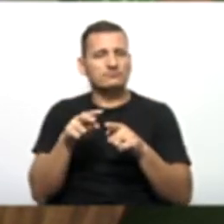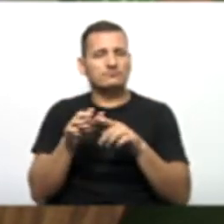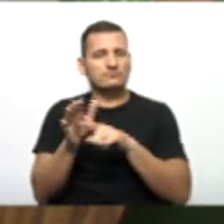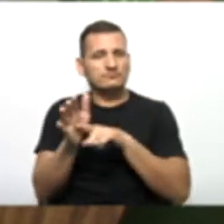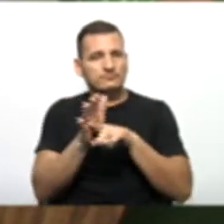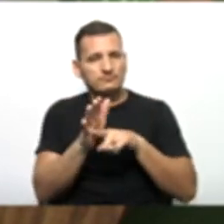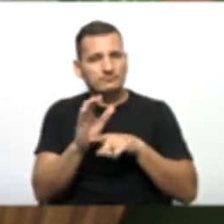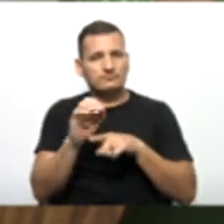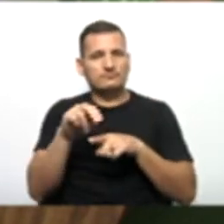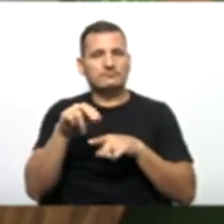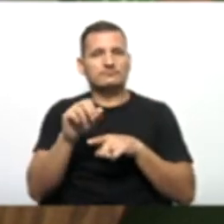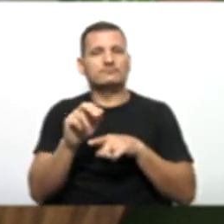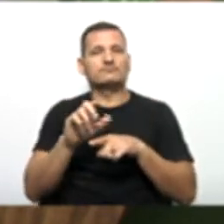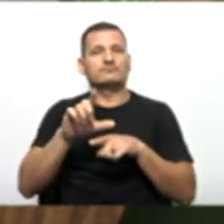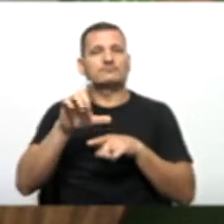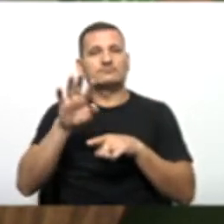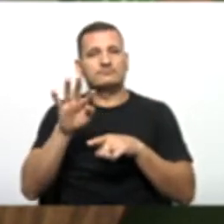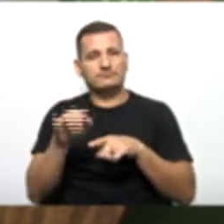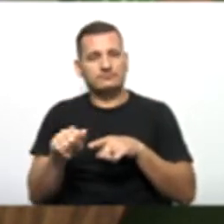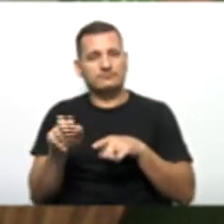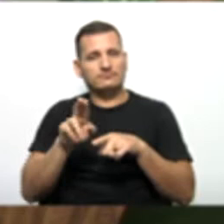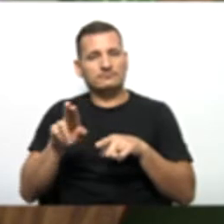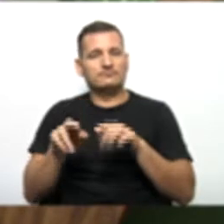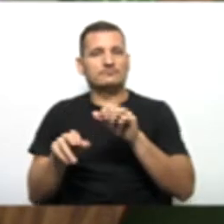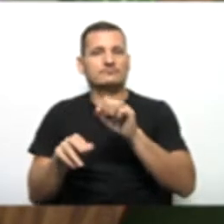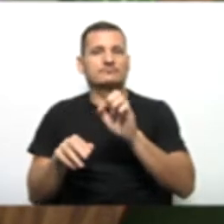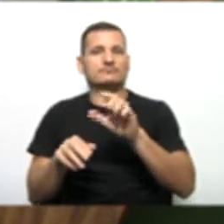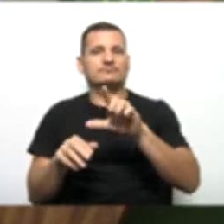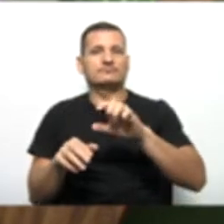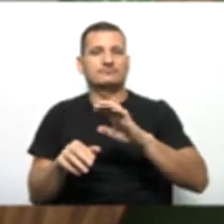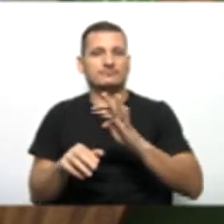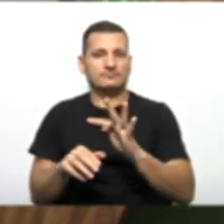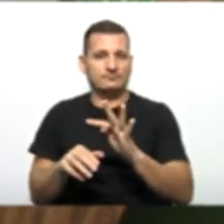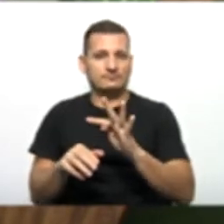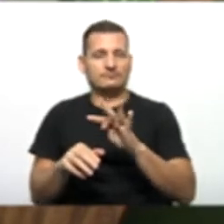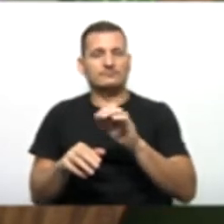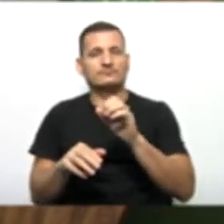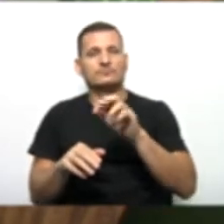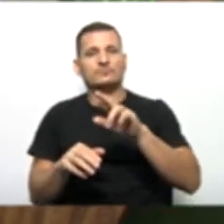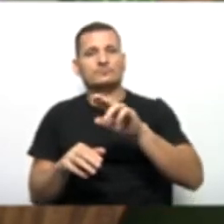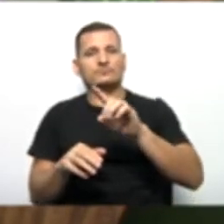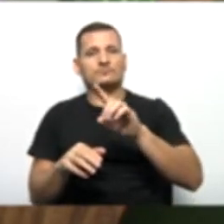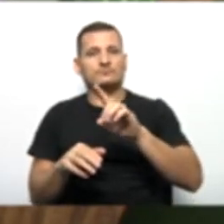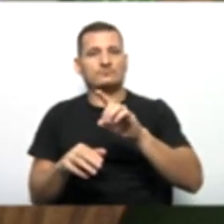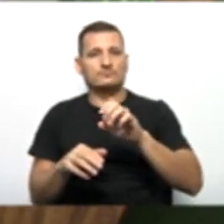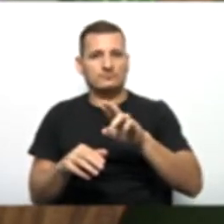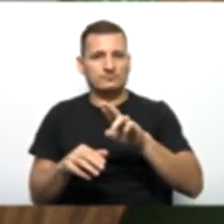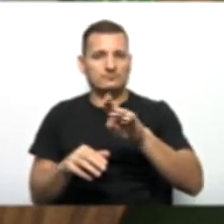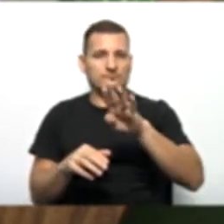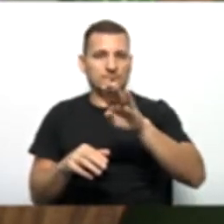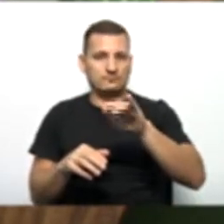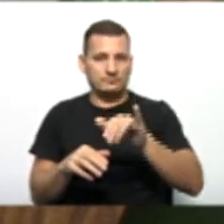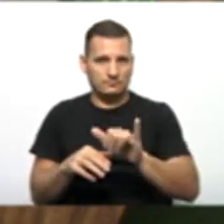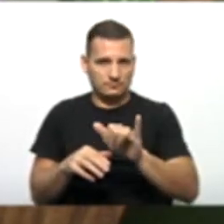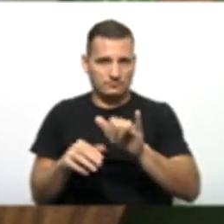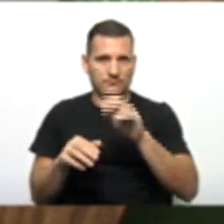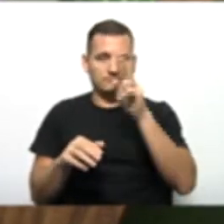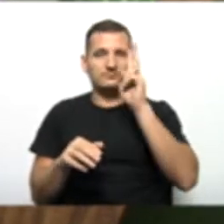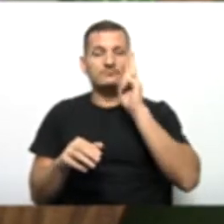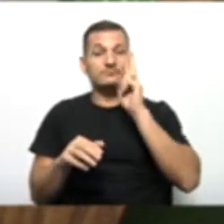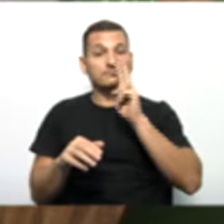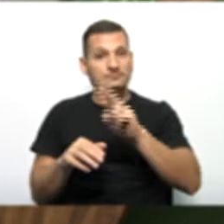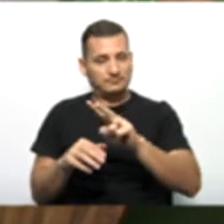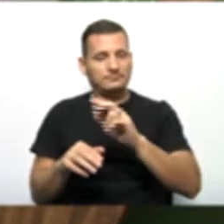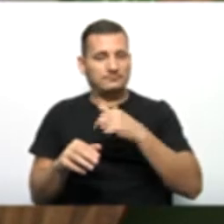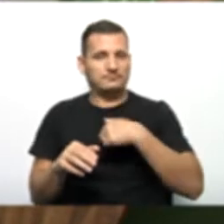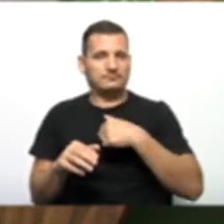utilizando select ali ordem bairro by estava acompanhando vocês lá eu vi isso daí agora a